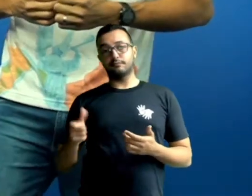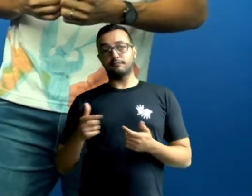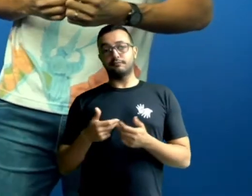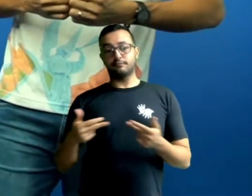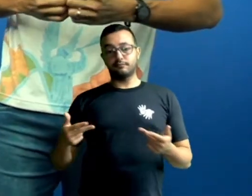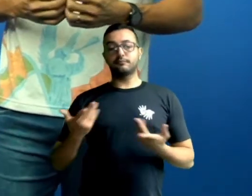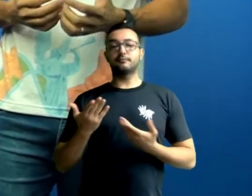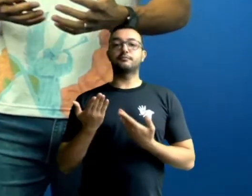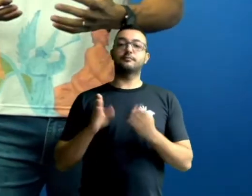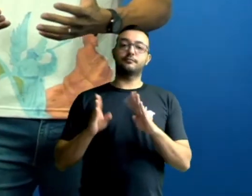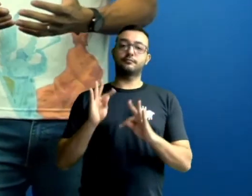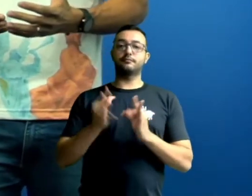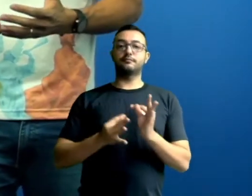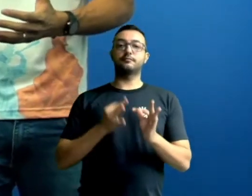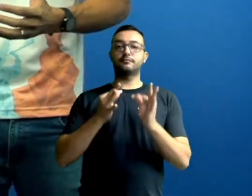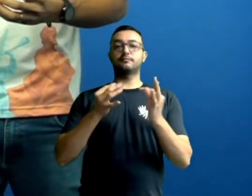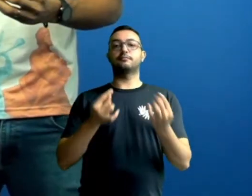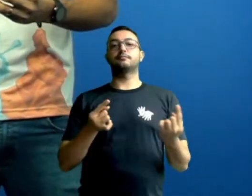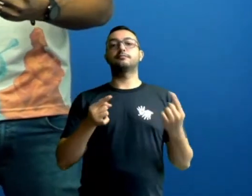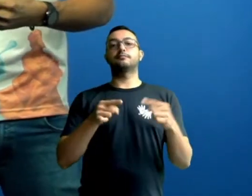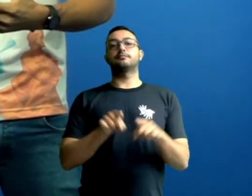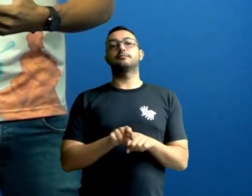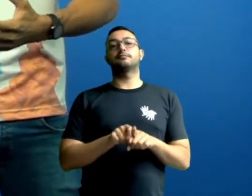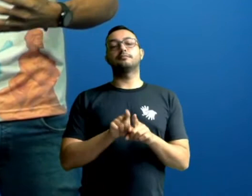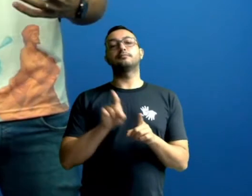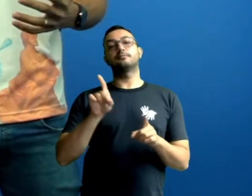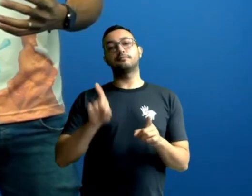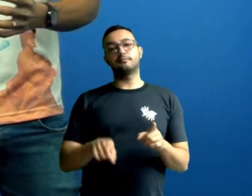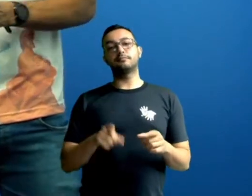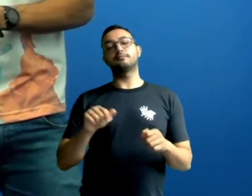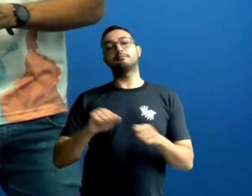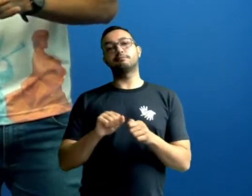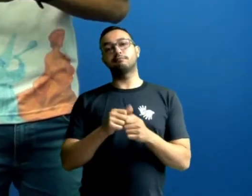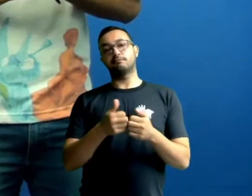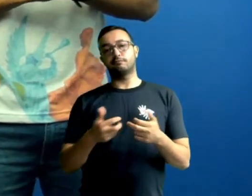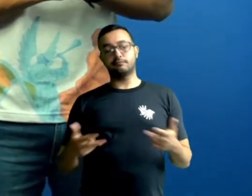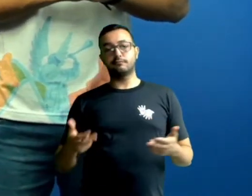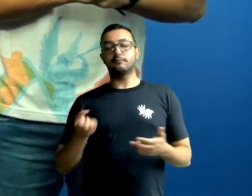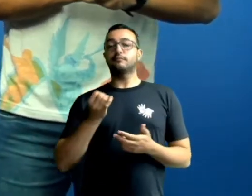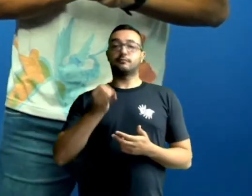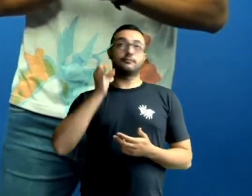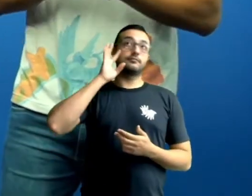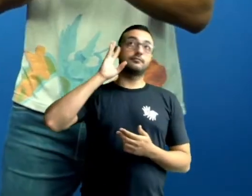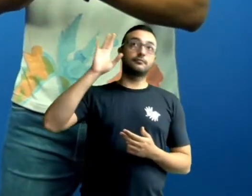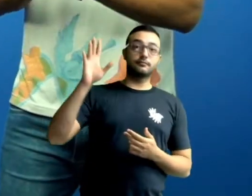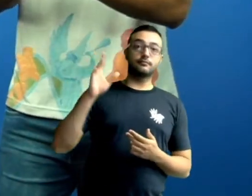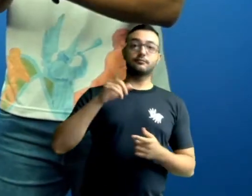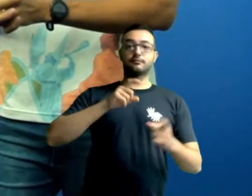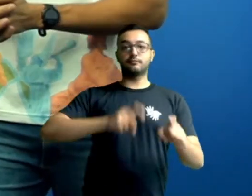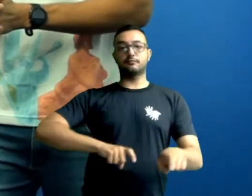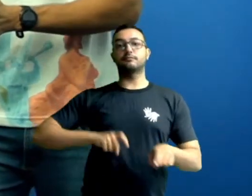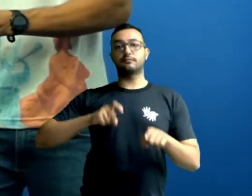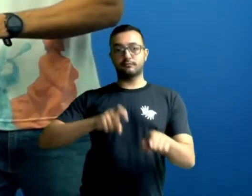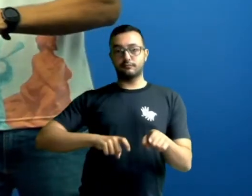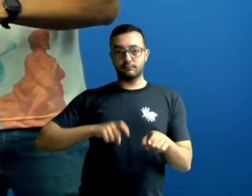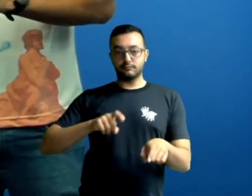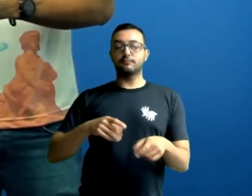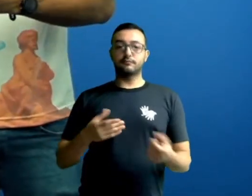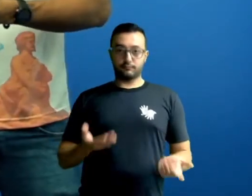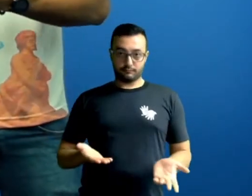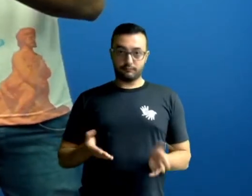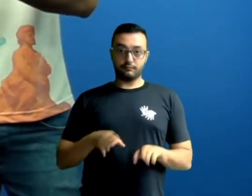também que a biotecnologia pode estar associada é aos processos produtivos. Se a gente imaginar, por exemplo, a agricultura,